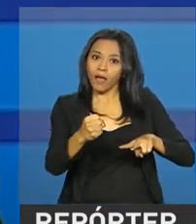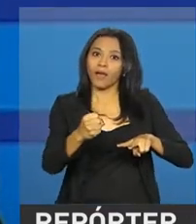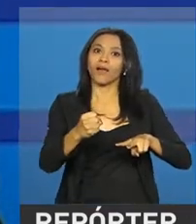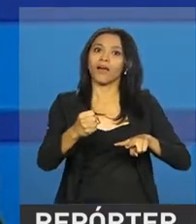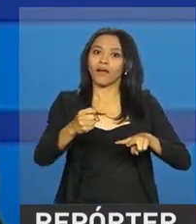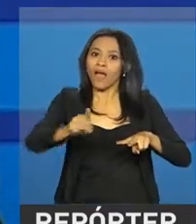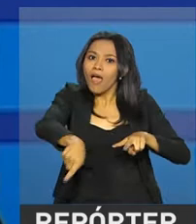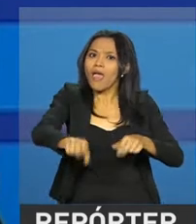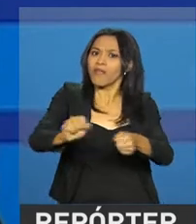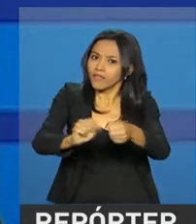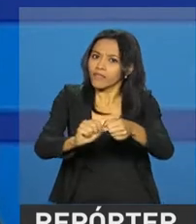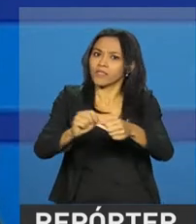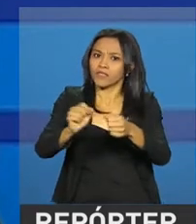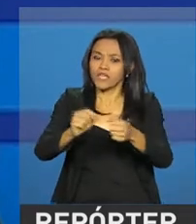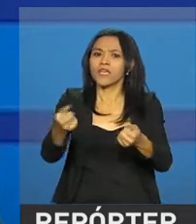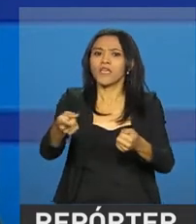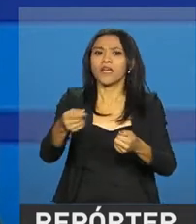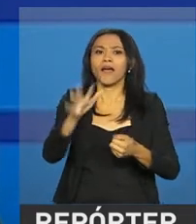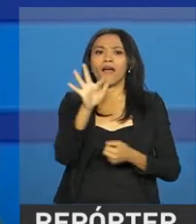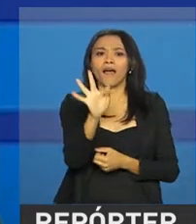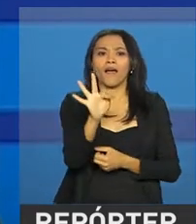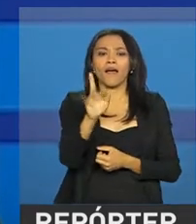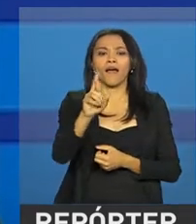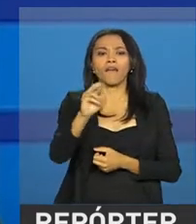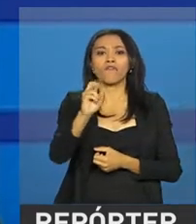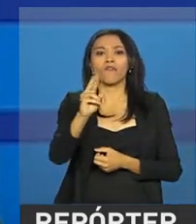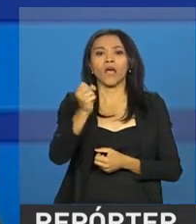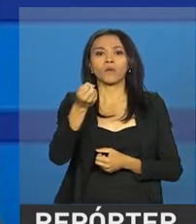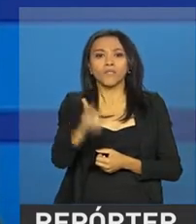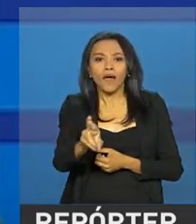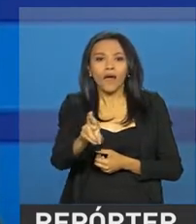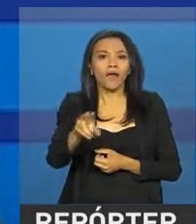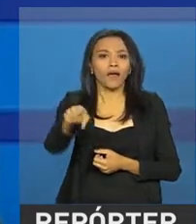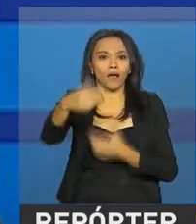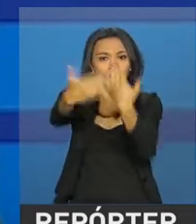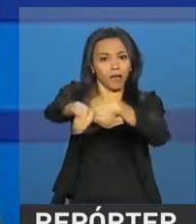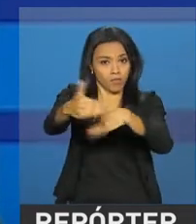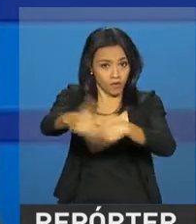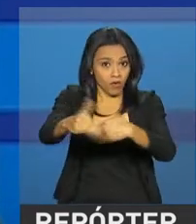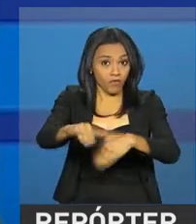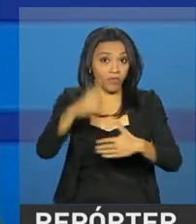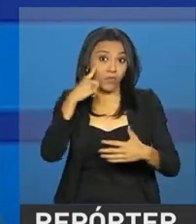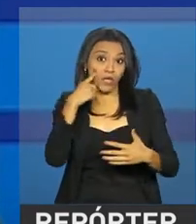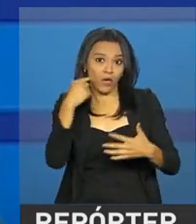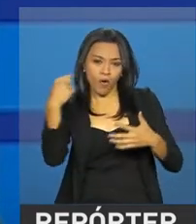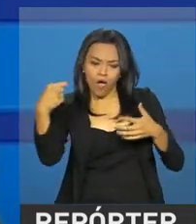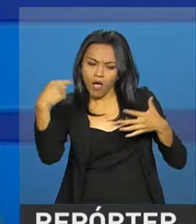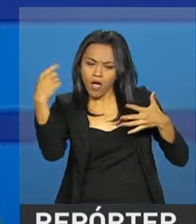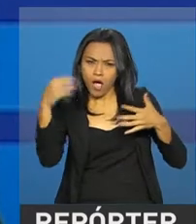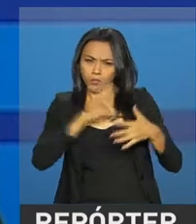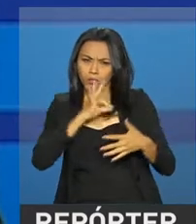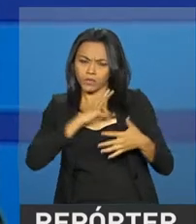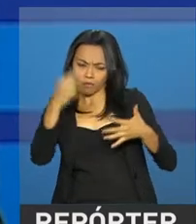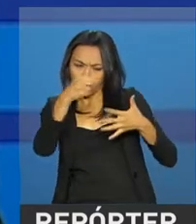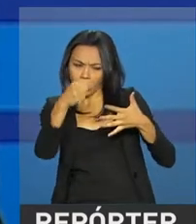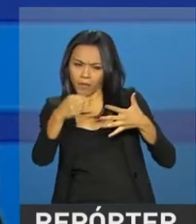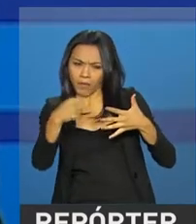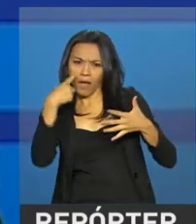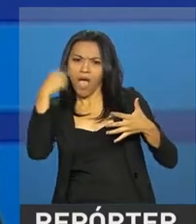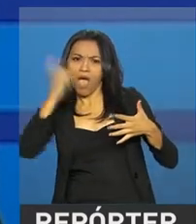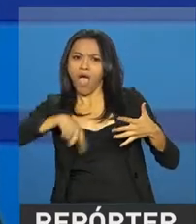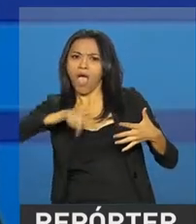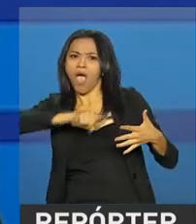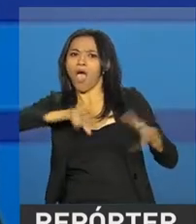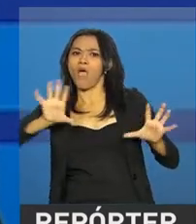ponto de realmente eu ter prisões preventivas numa investigação, é porque realmente eu consegui comprovar todos os elementos para demonstrar, tá? No caso de hoje,